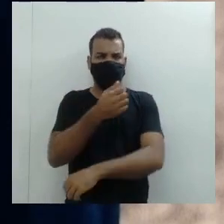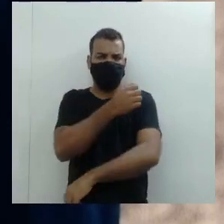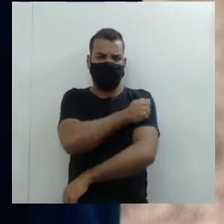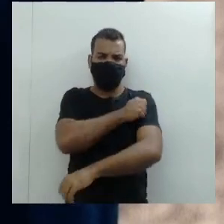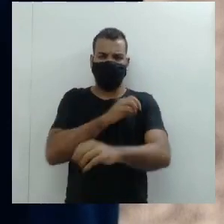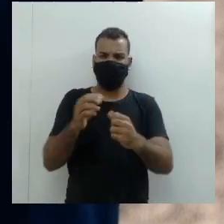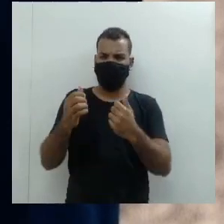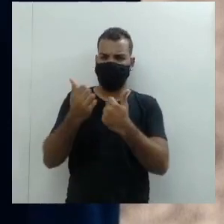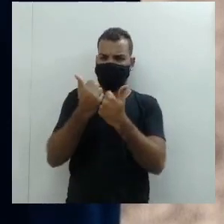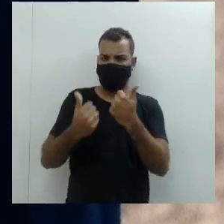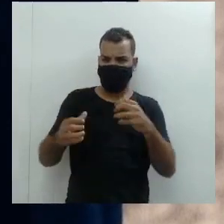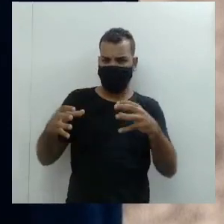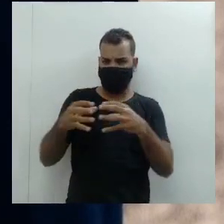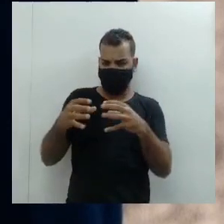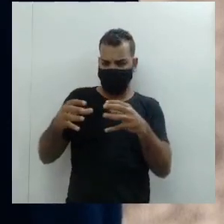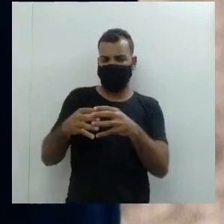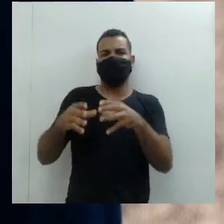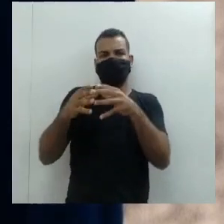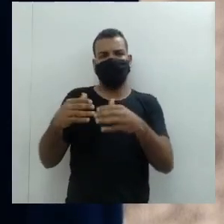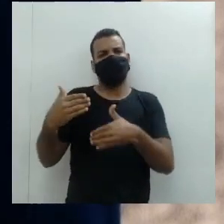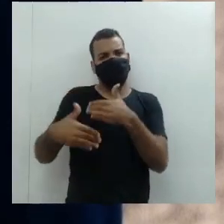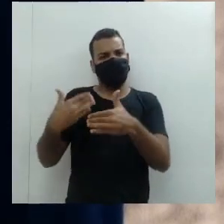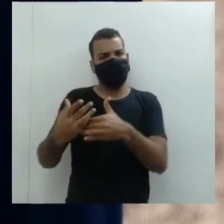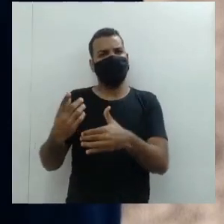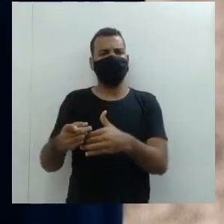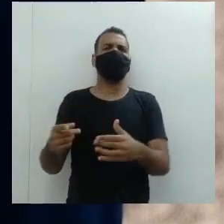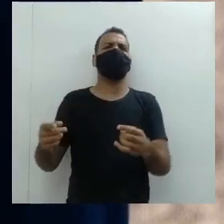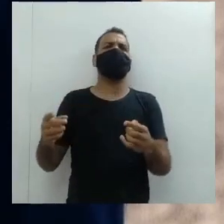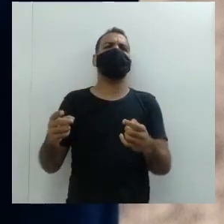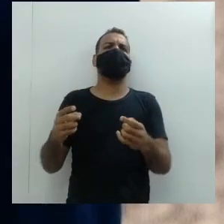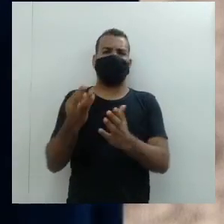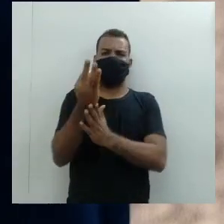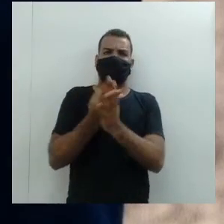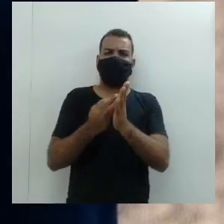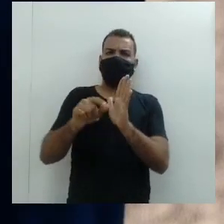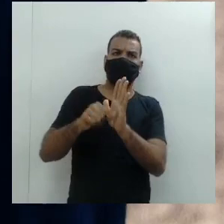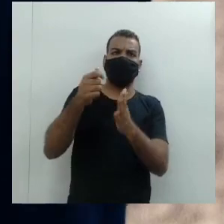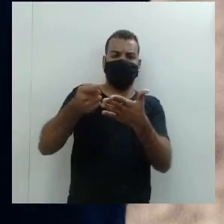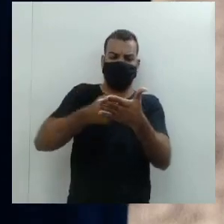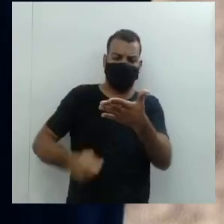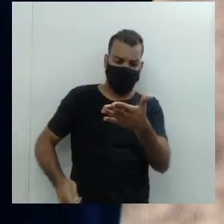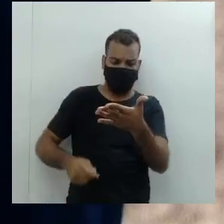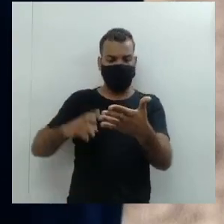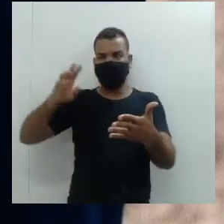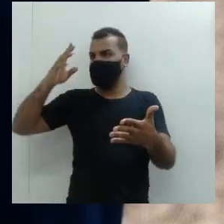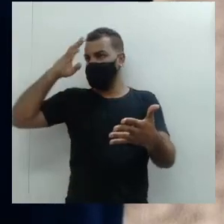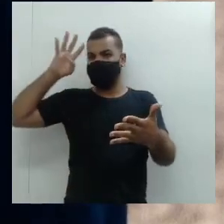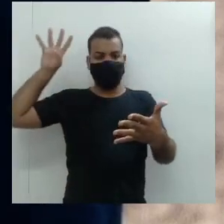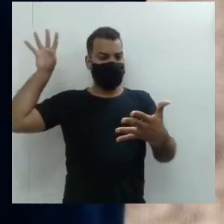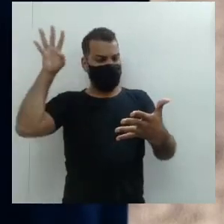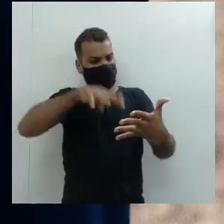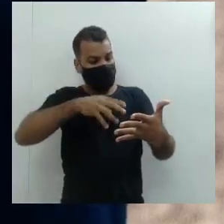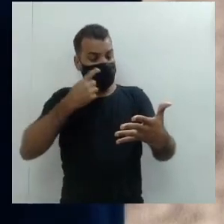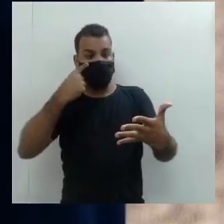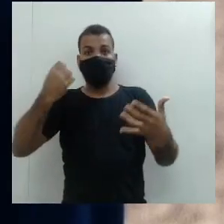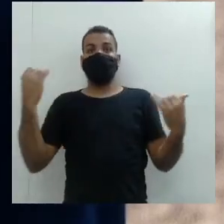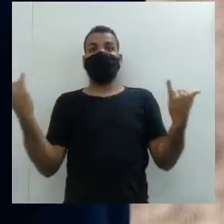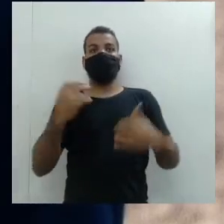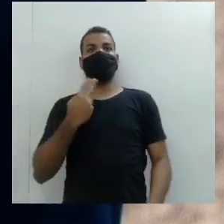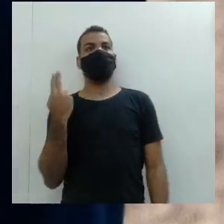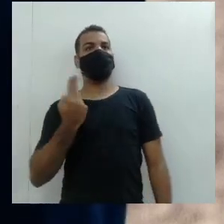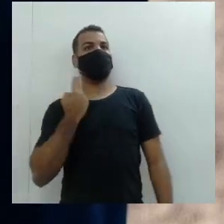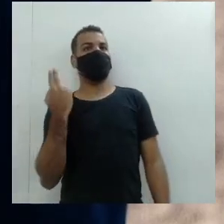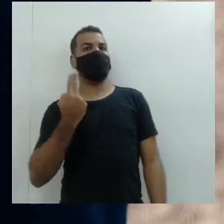como membro do diretório estudantil, ele escreveu, acho que o primeiro texto que chamou a atenção da intelectualidade